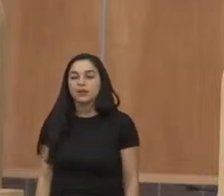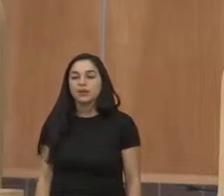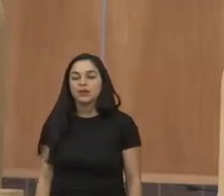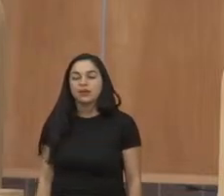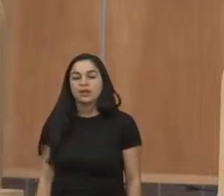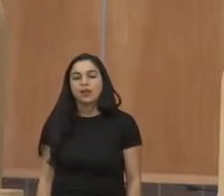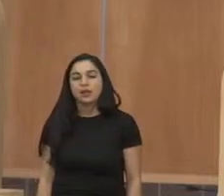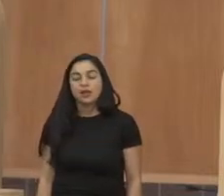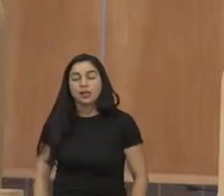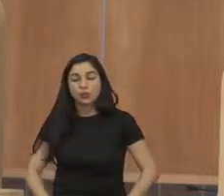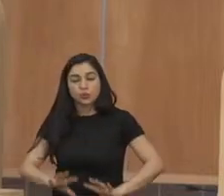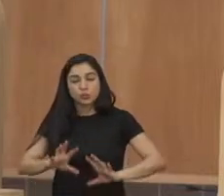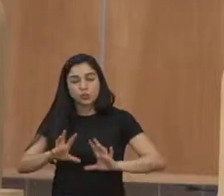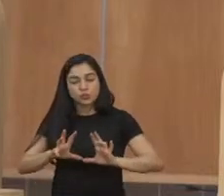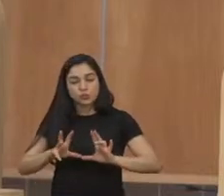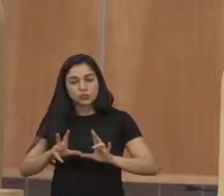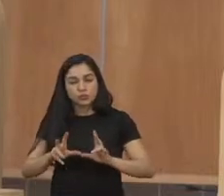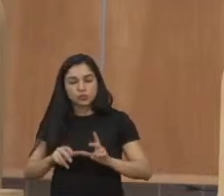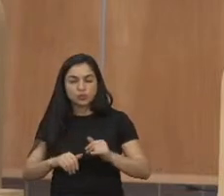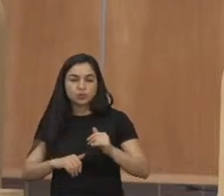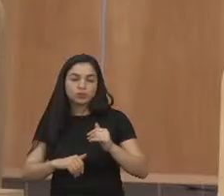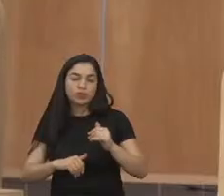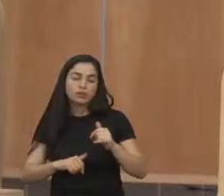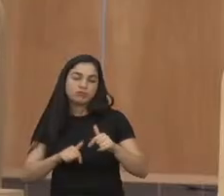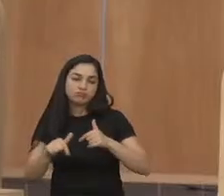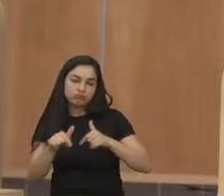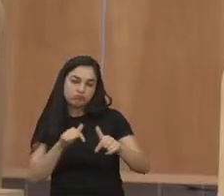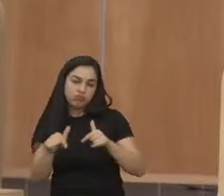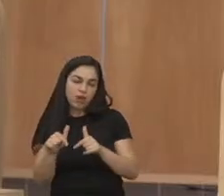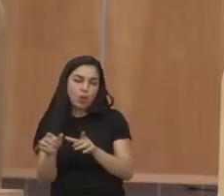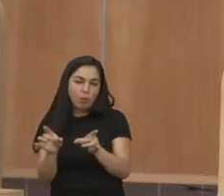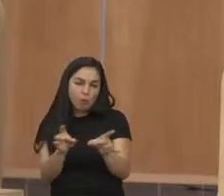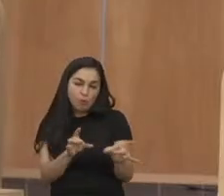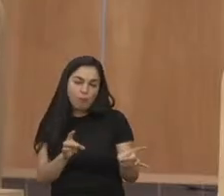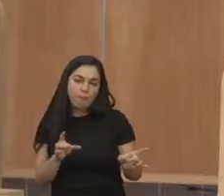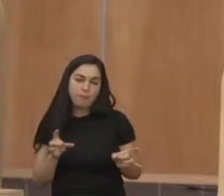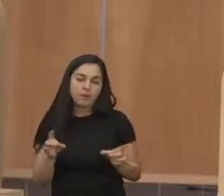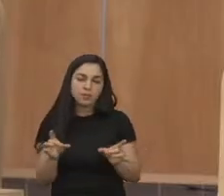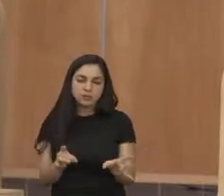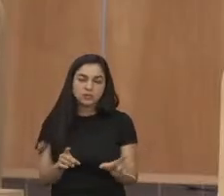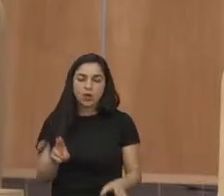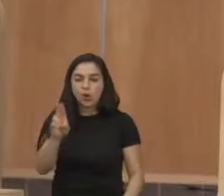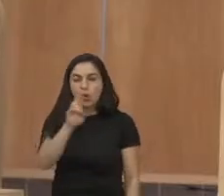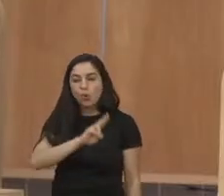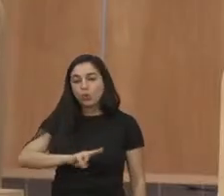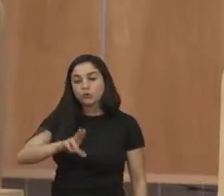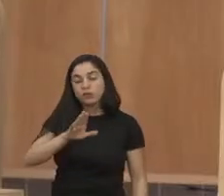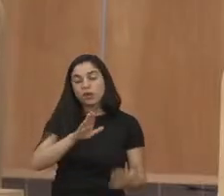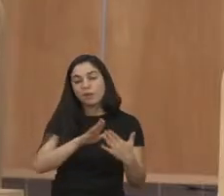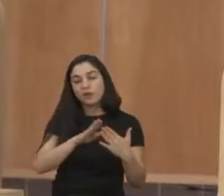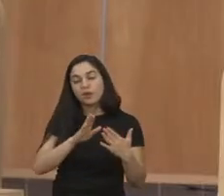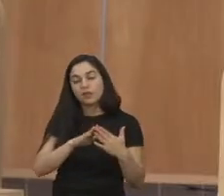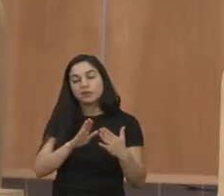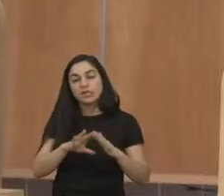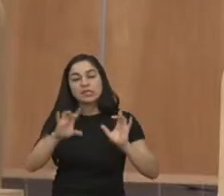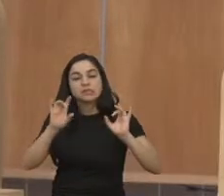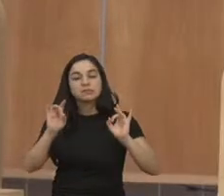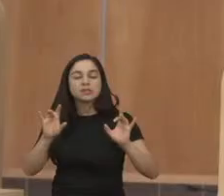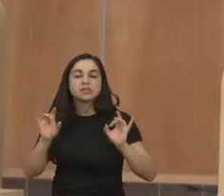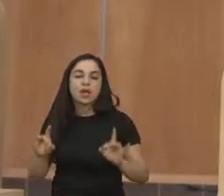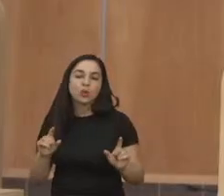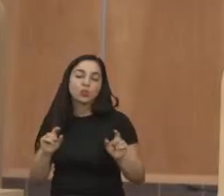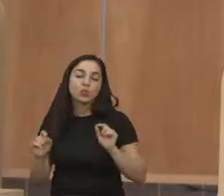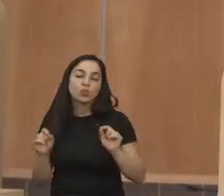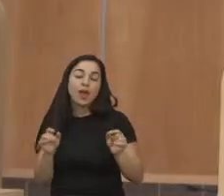pleno funcionamento da atividade comercial, de serviços ou o uso para moradia, especialmente no que se refere